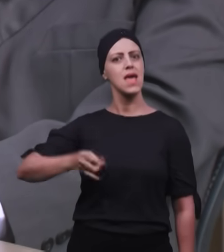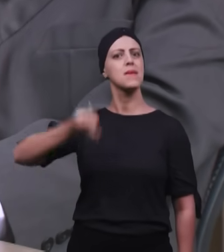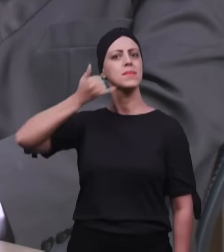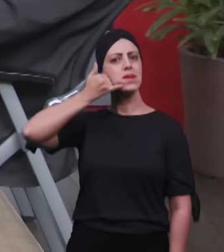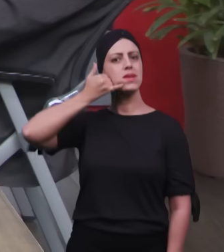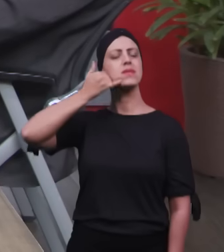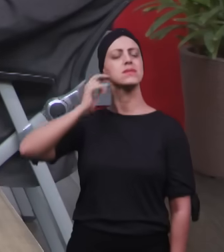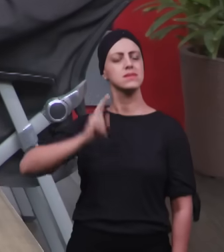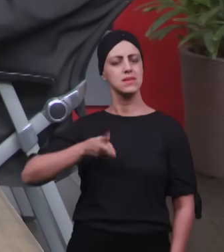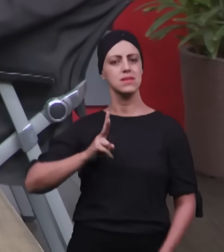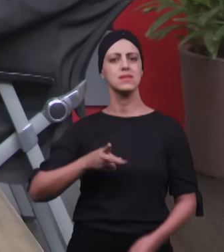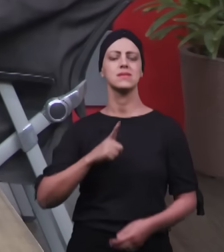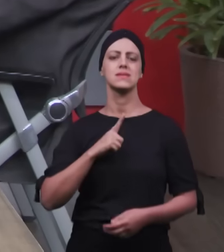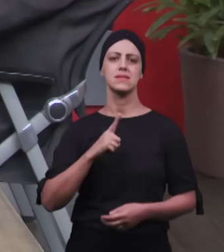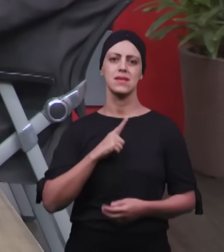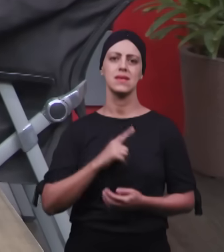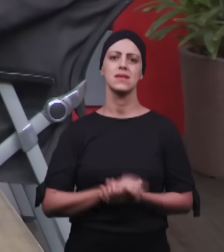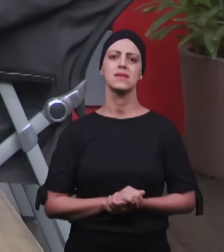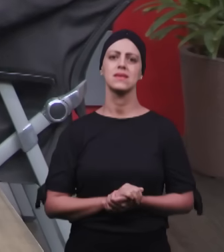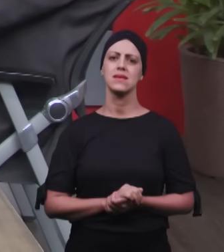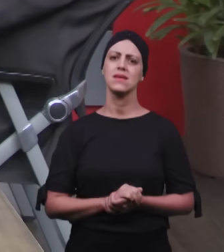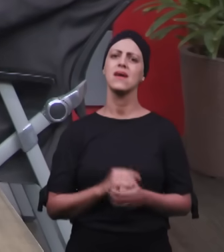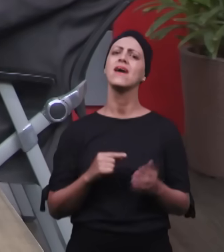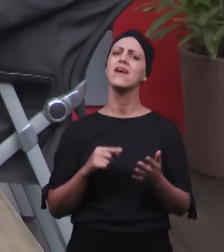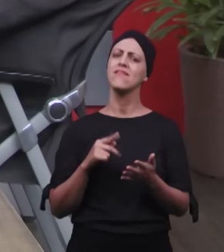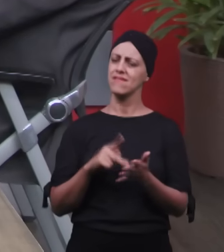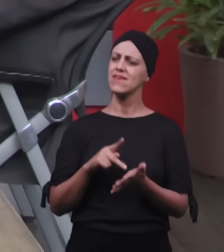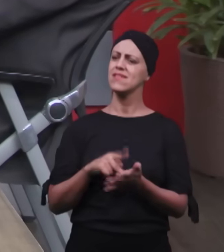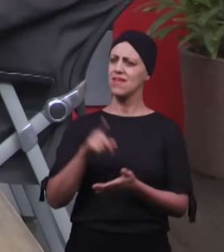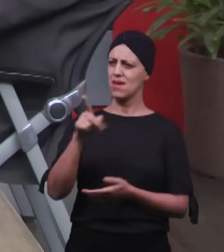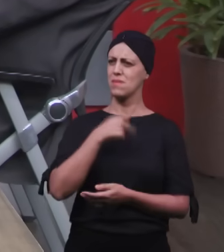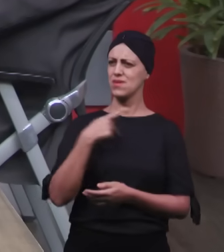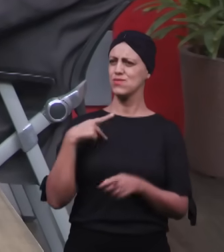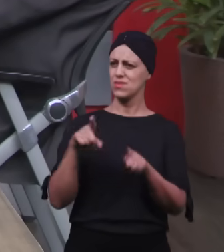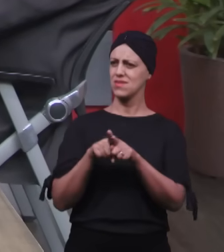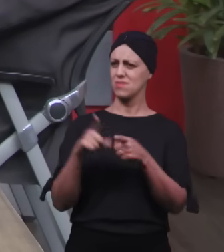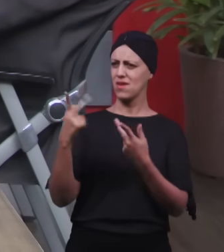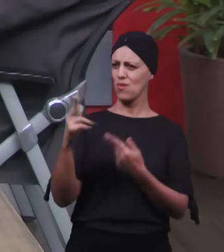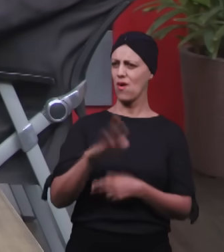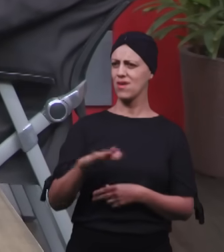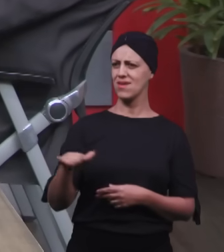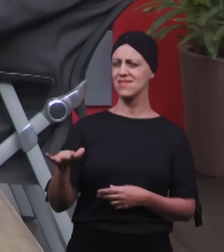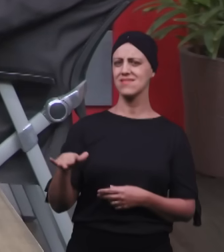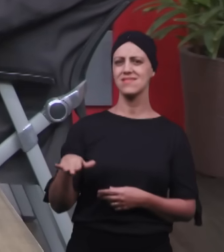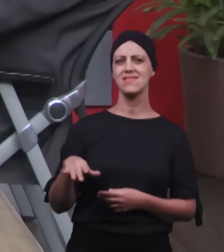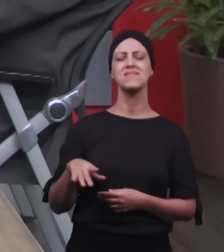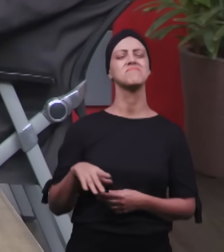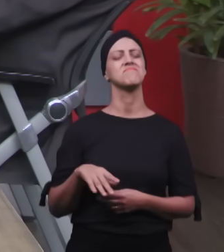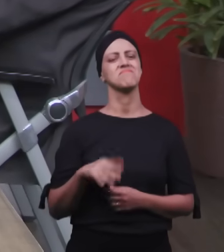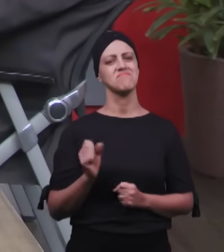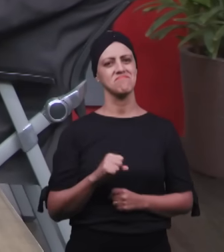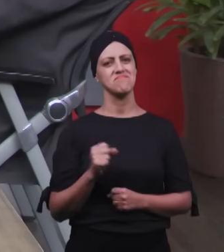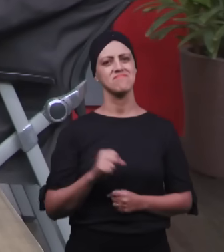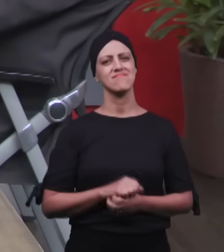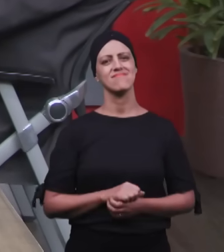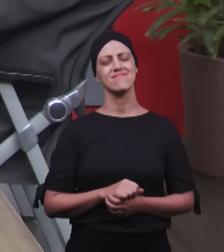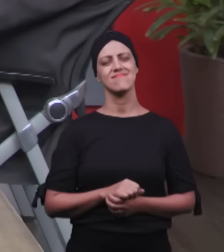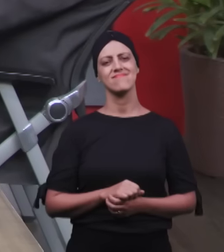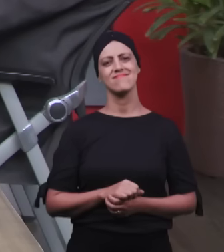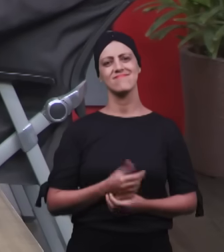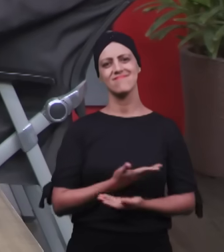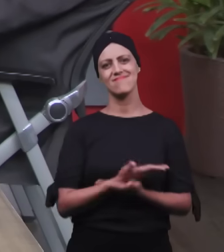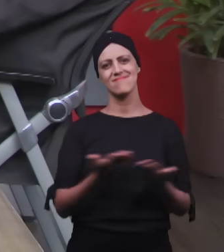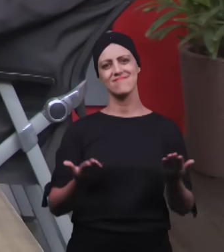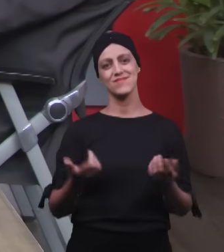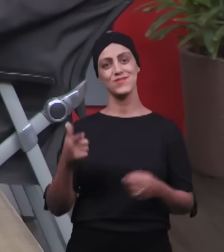no 0800 com certeza pastor Figueiredo também tem uma experiência de uma criança aí pode contar aí faz favor a todos né